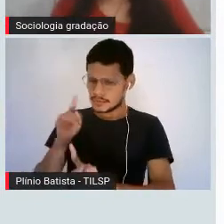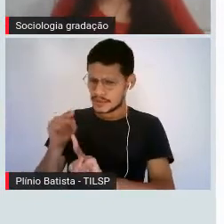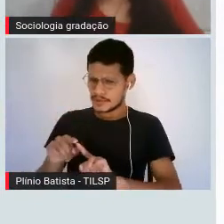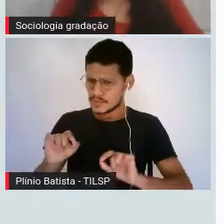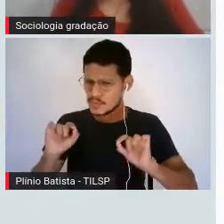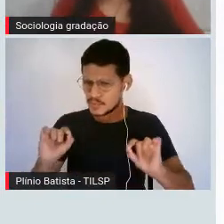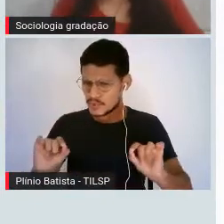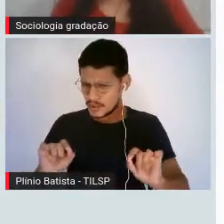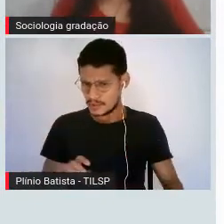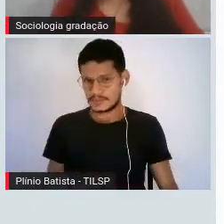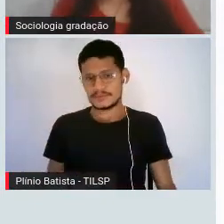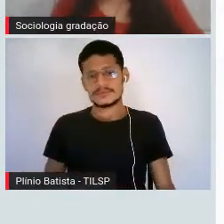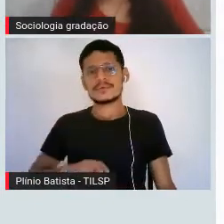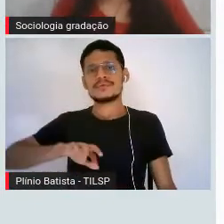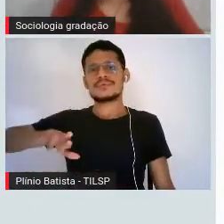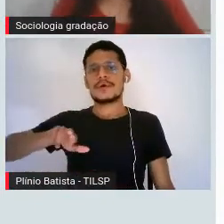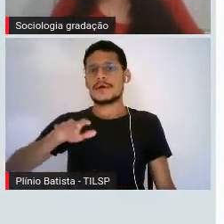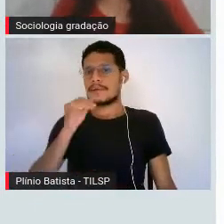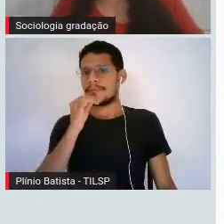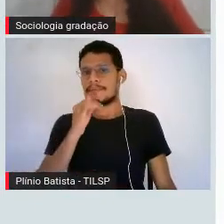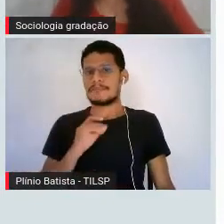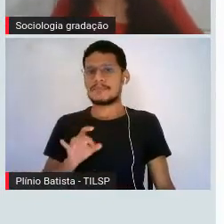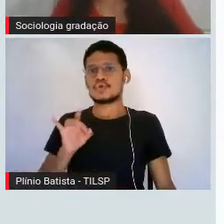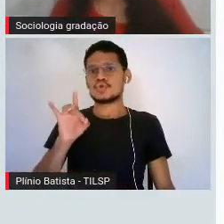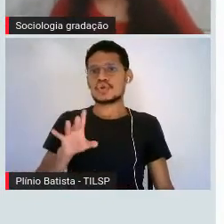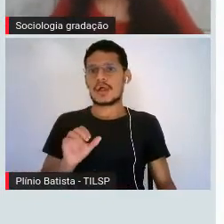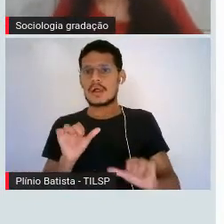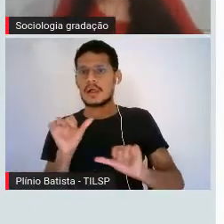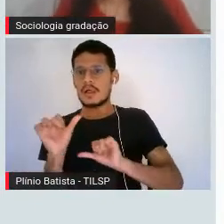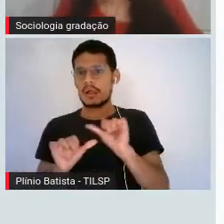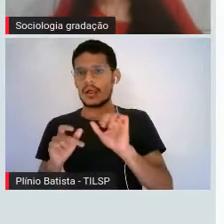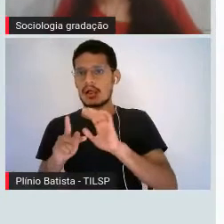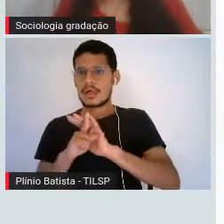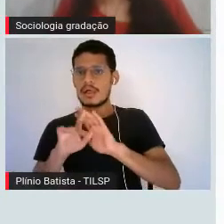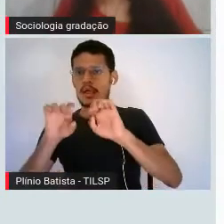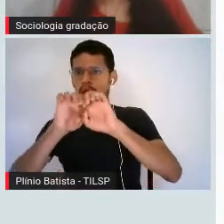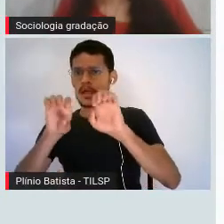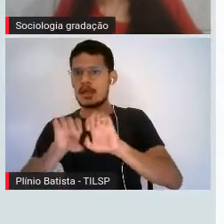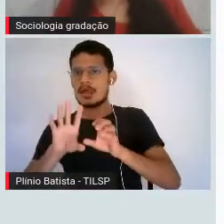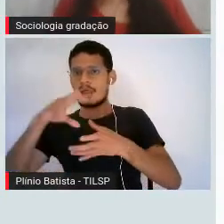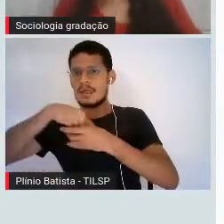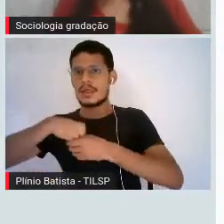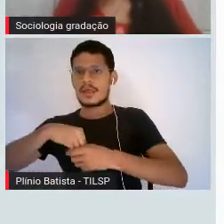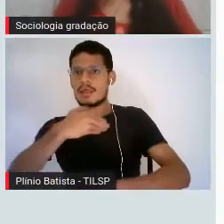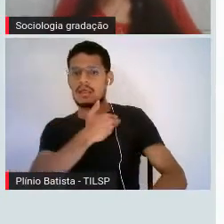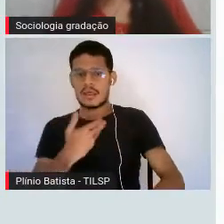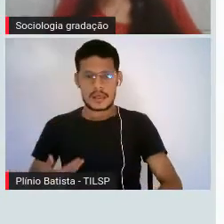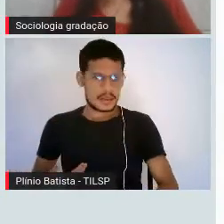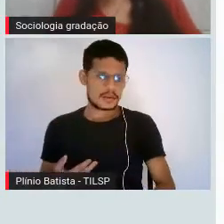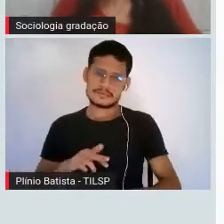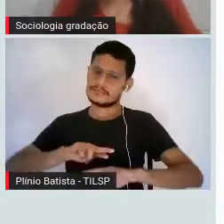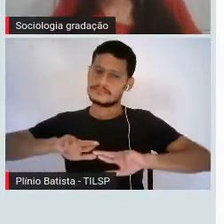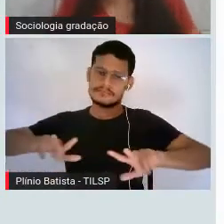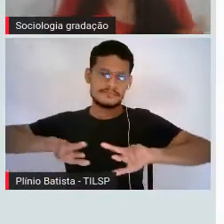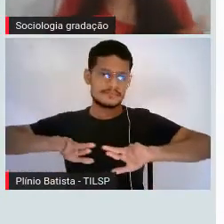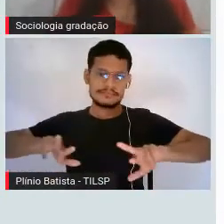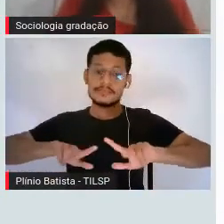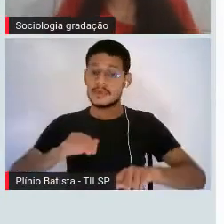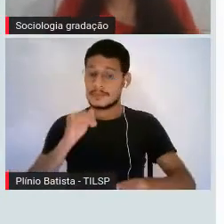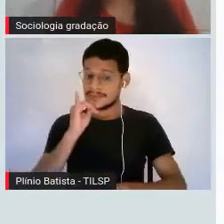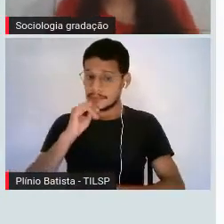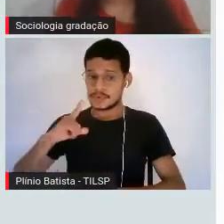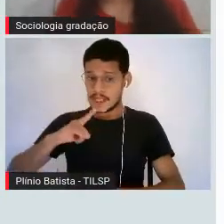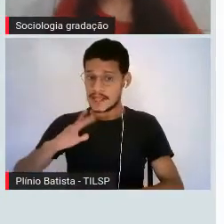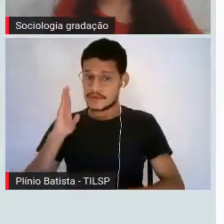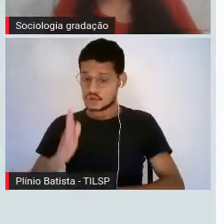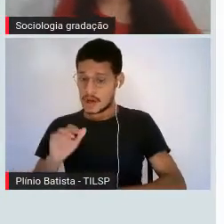Francesa não era apenas mudar a estrutura do Estado. É importante perceber que a gente vai de uma revolução